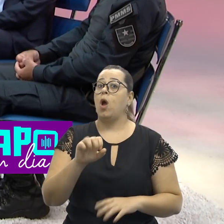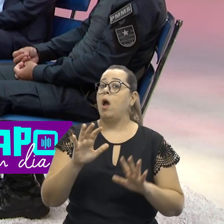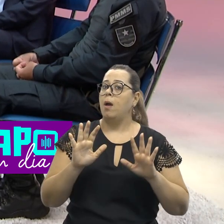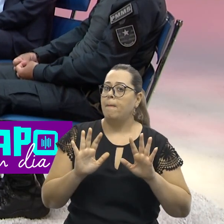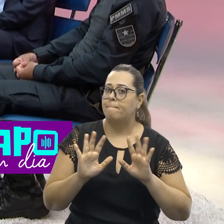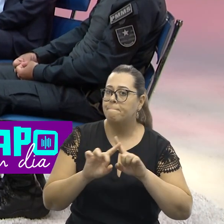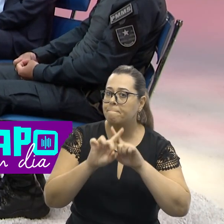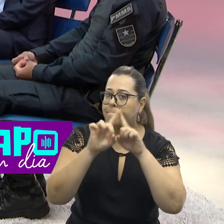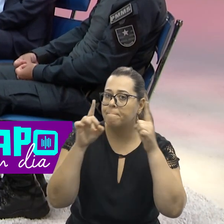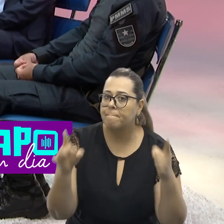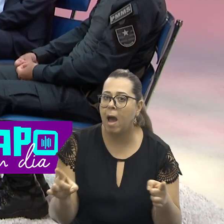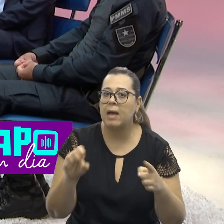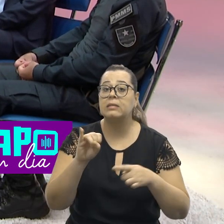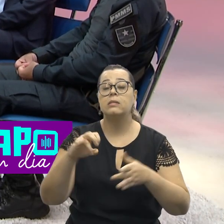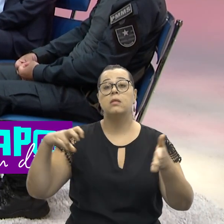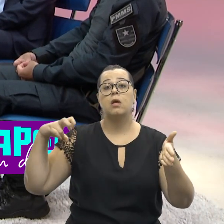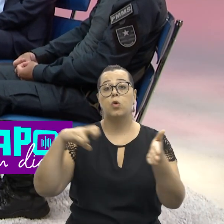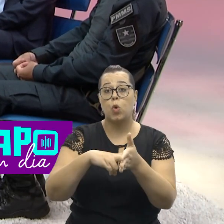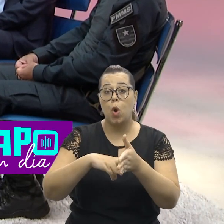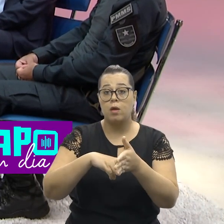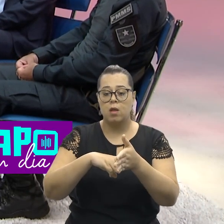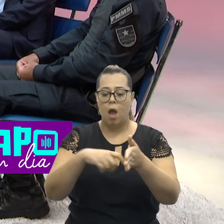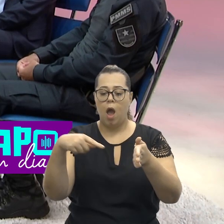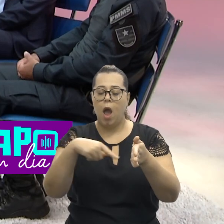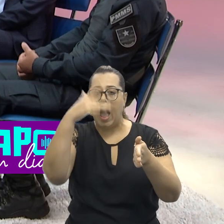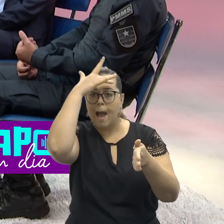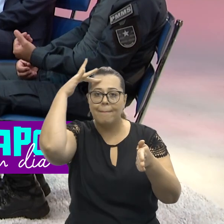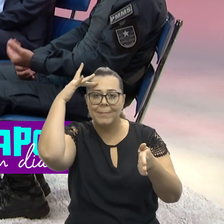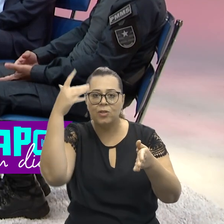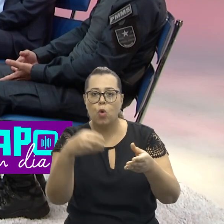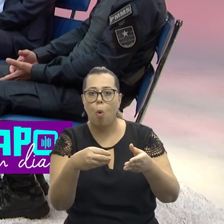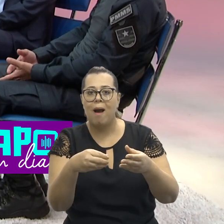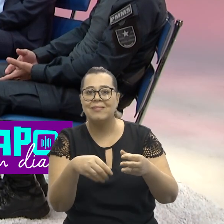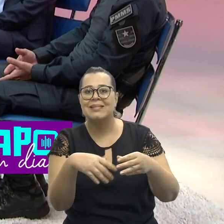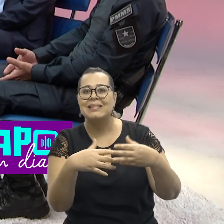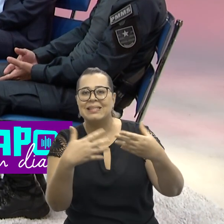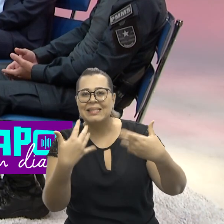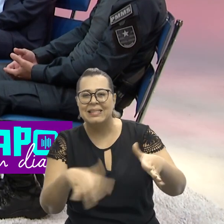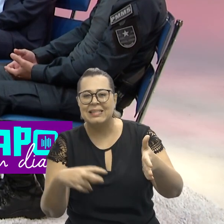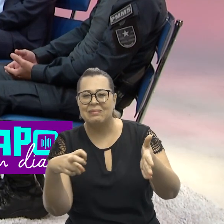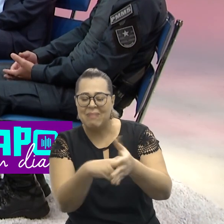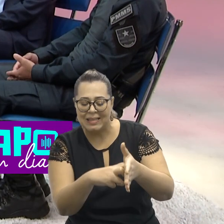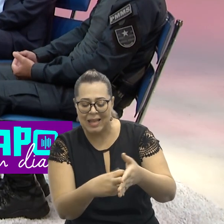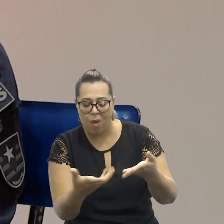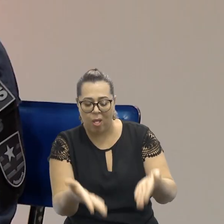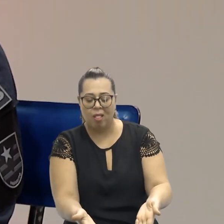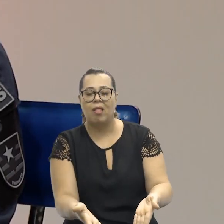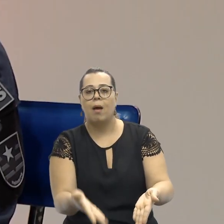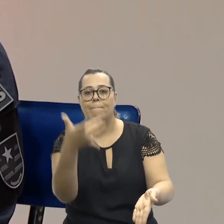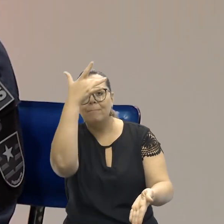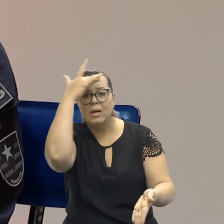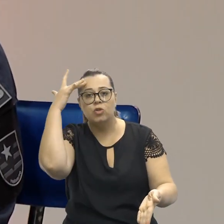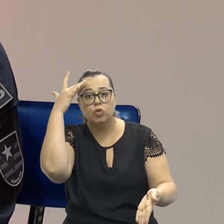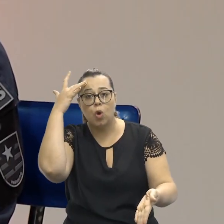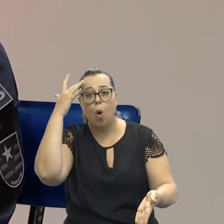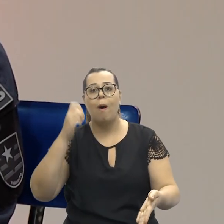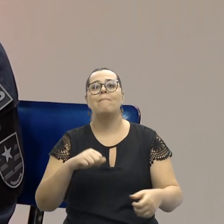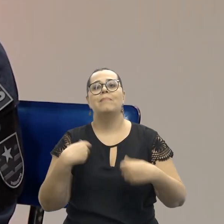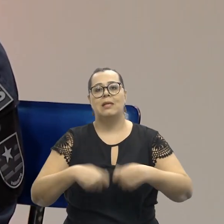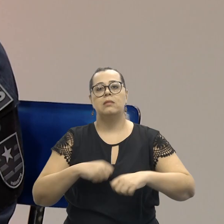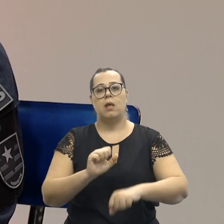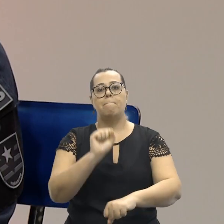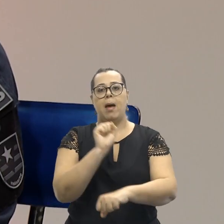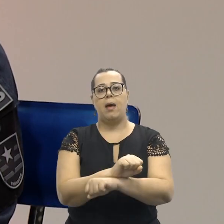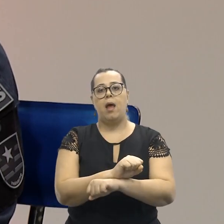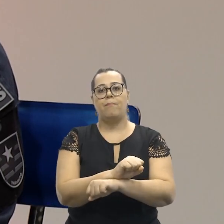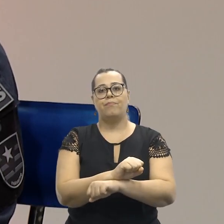vítima, existe ali um crime que aconteceu, um crime de trânsito, que é a lesão corporal na direção de veículo automotor ou até mesmo o óbito na direção de